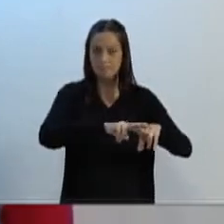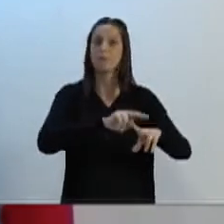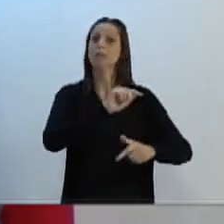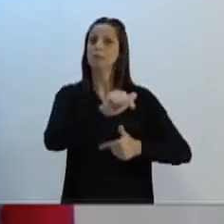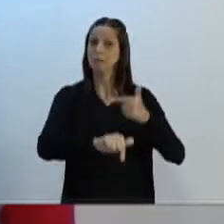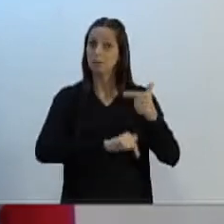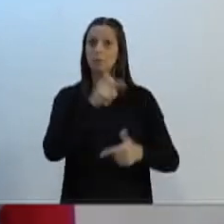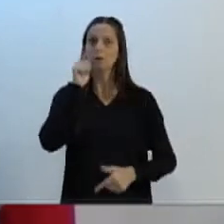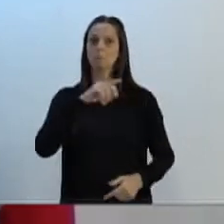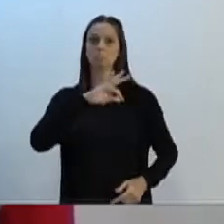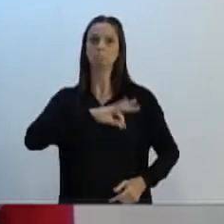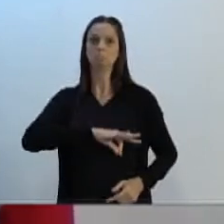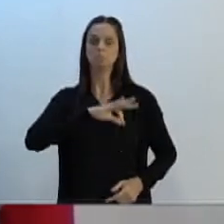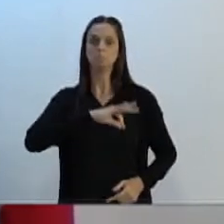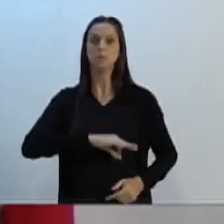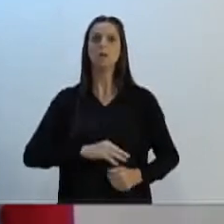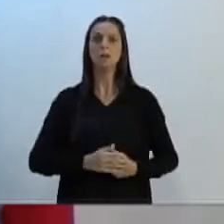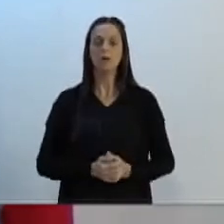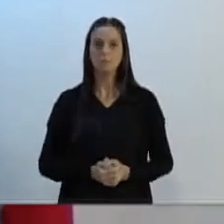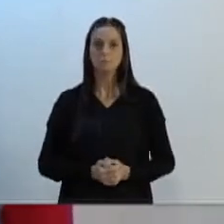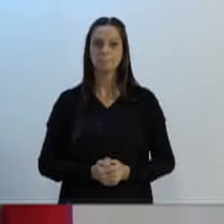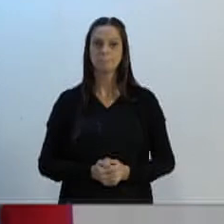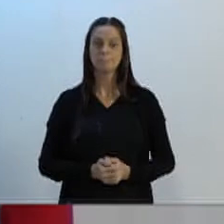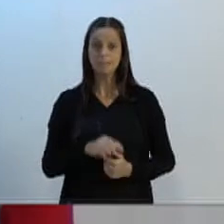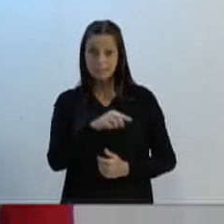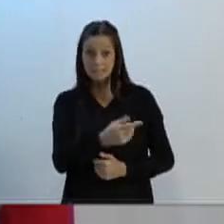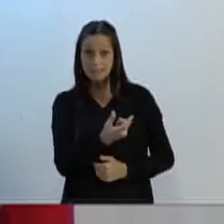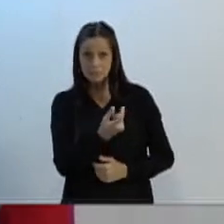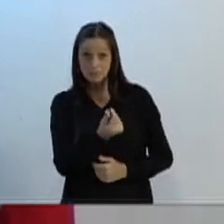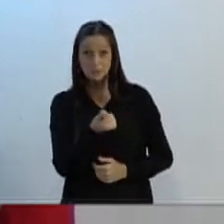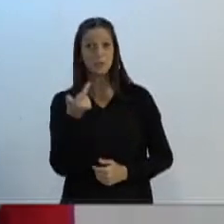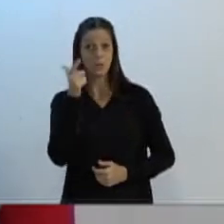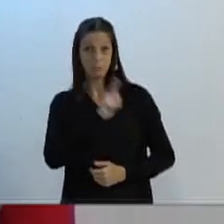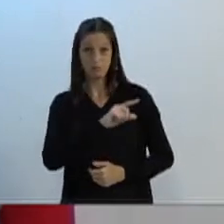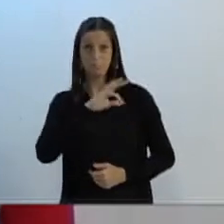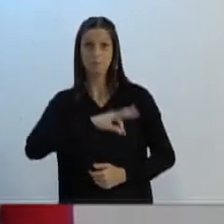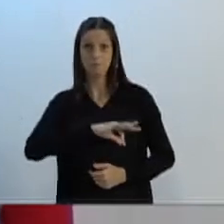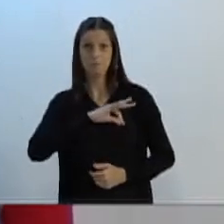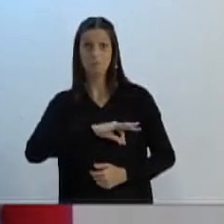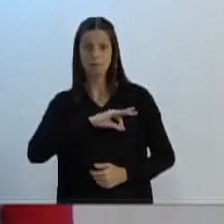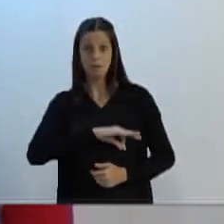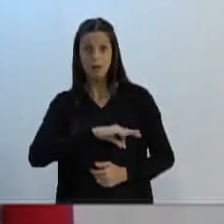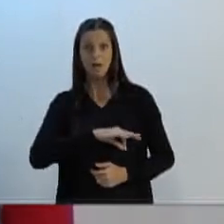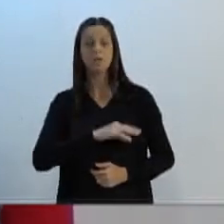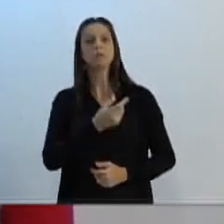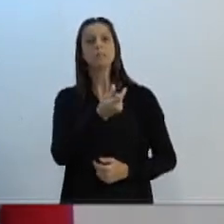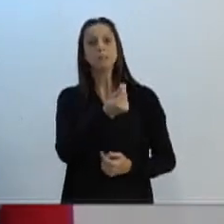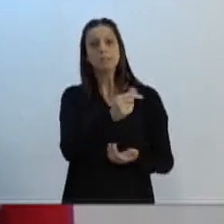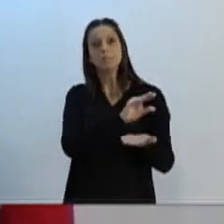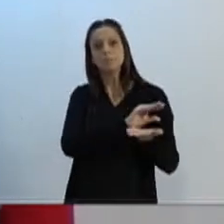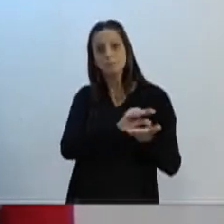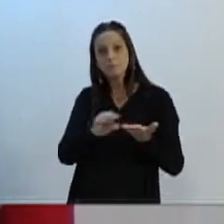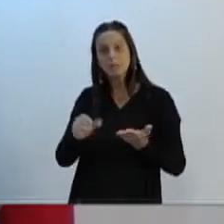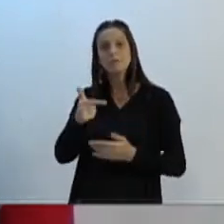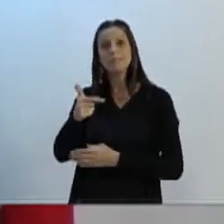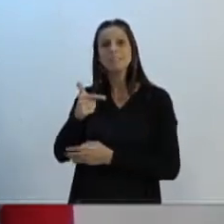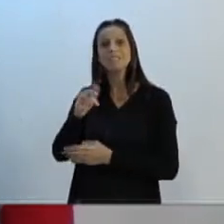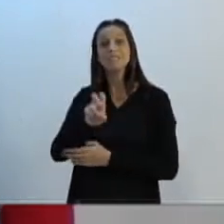trabalho. E que, diante desse dinheiro, eles repassam